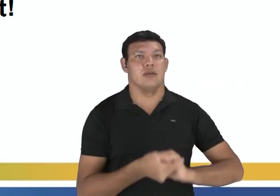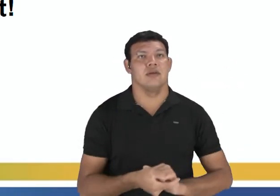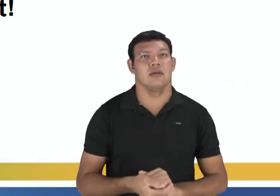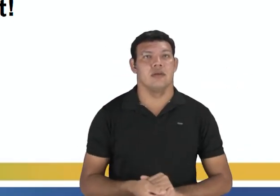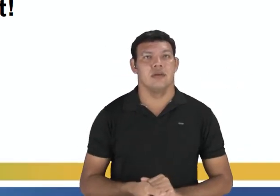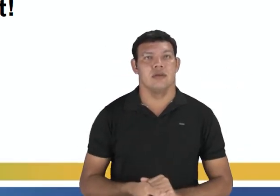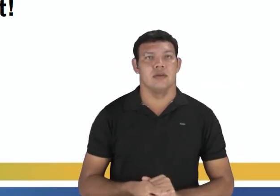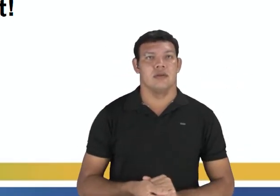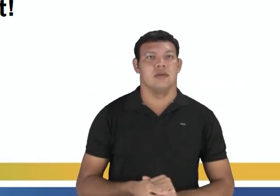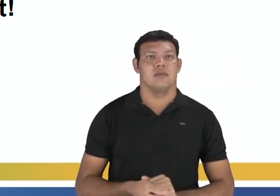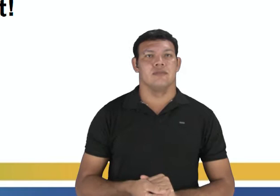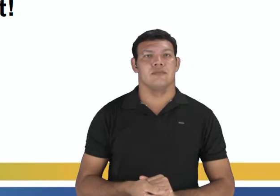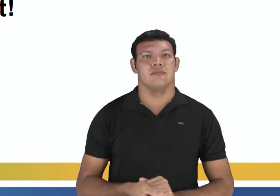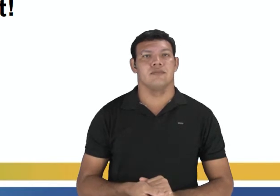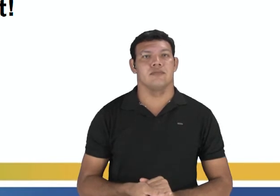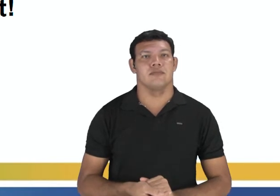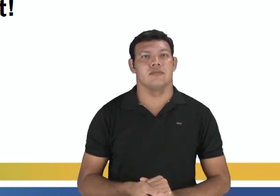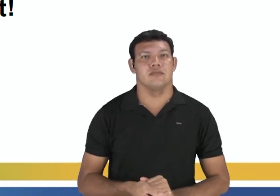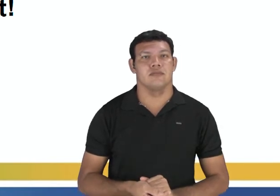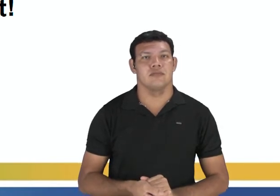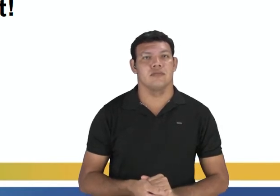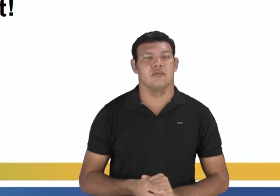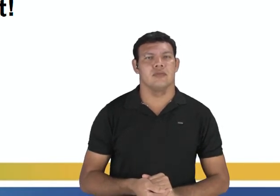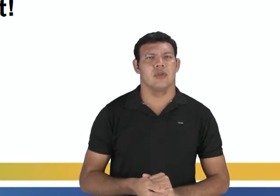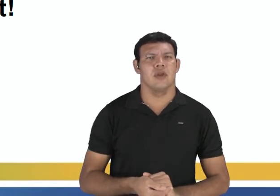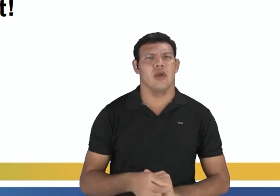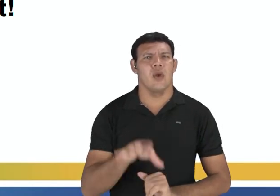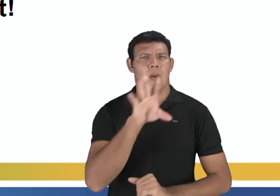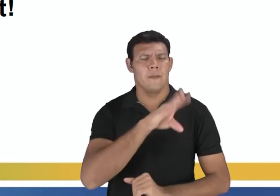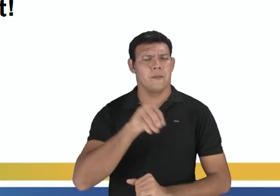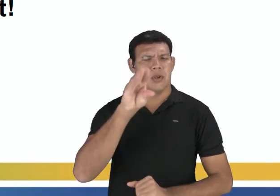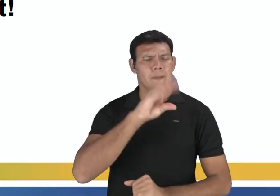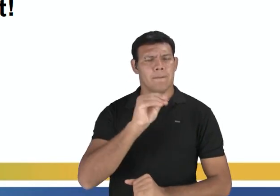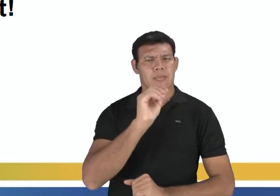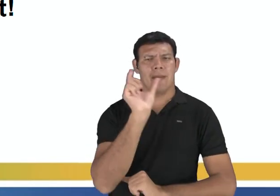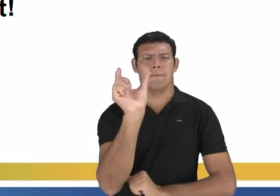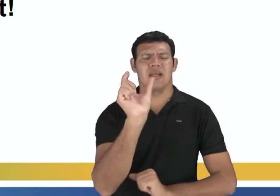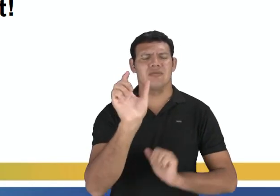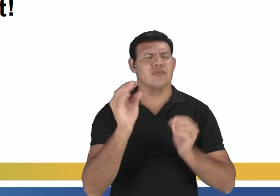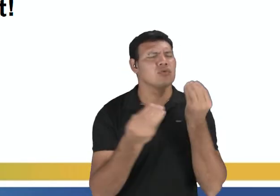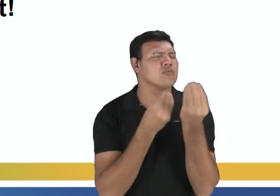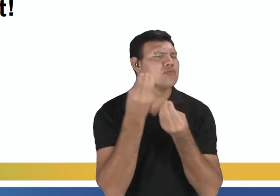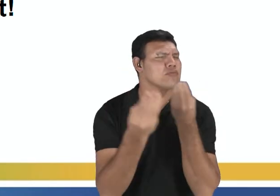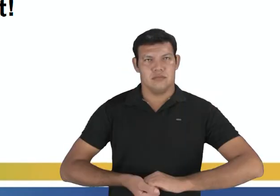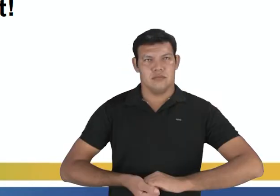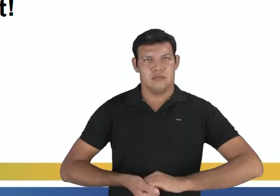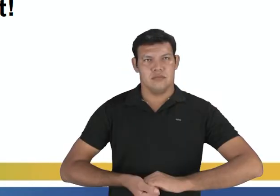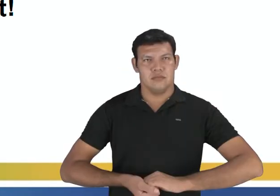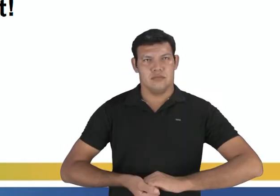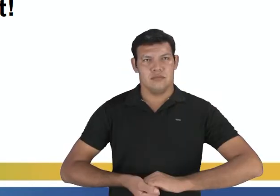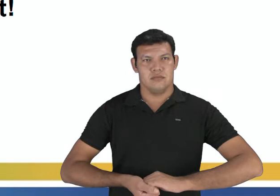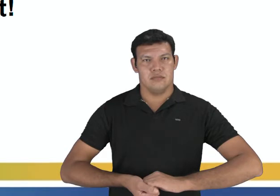how. How do you pronounce this word? Como pronuncia esta palavra?